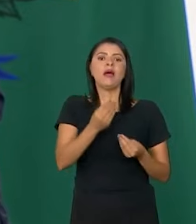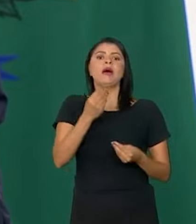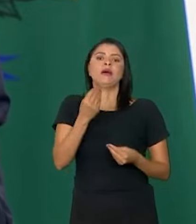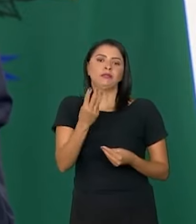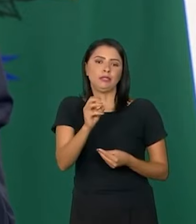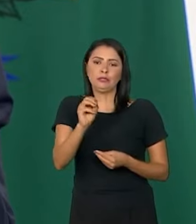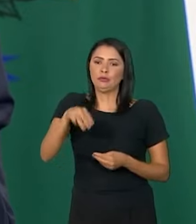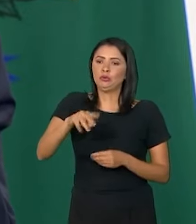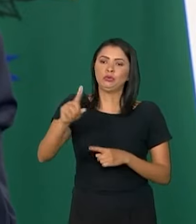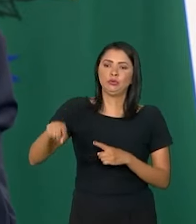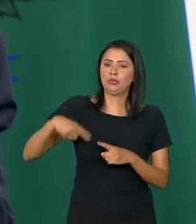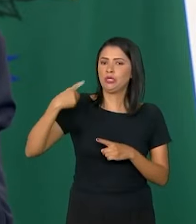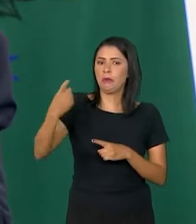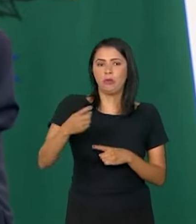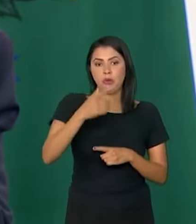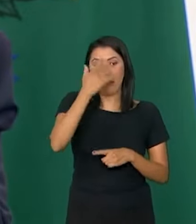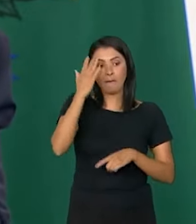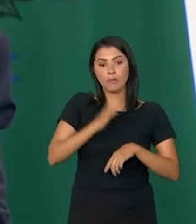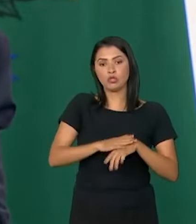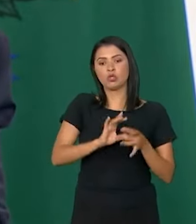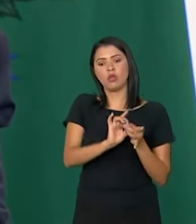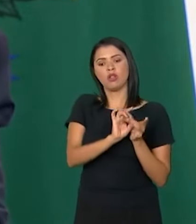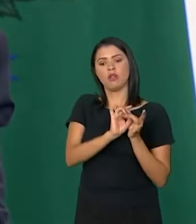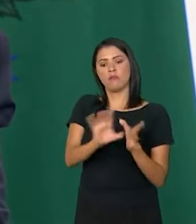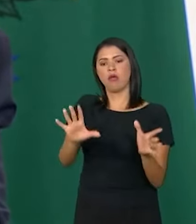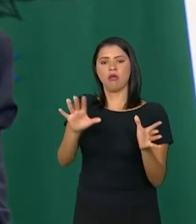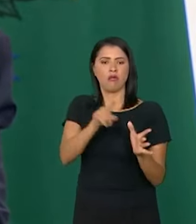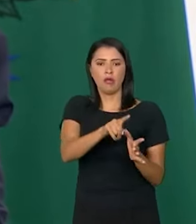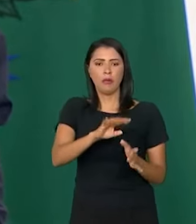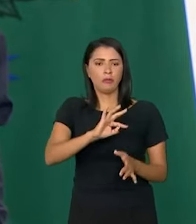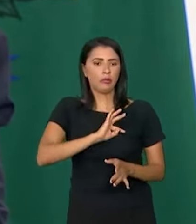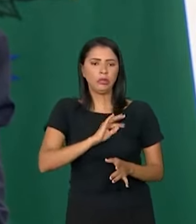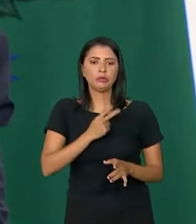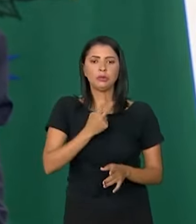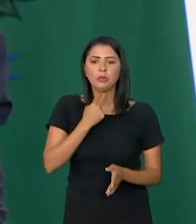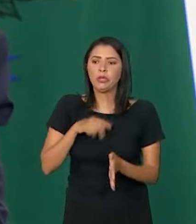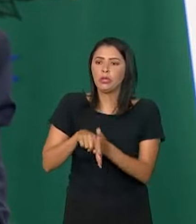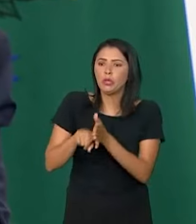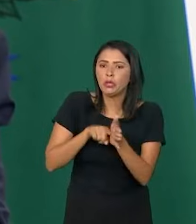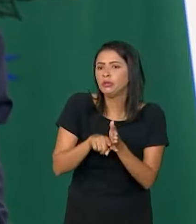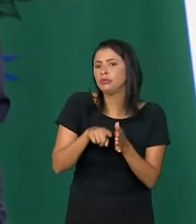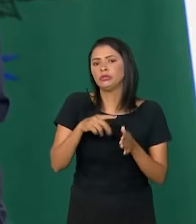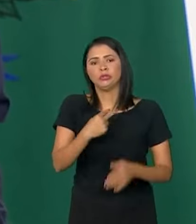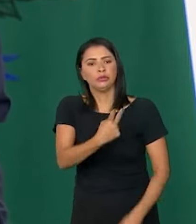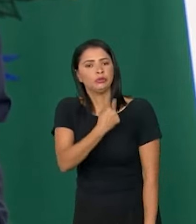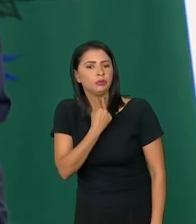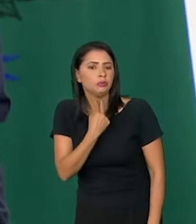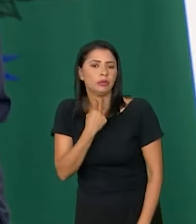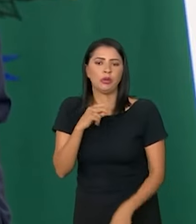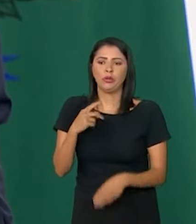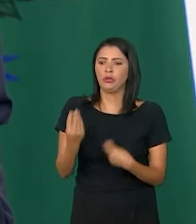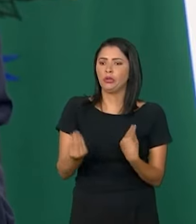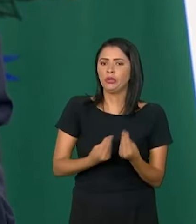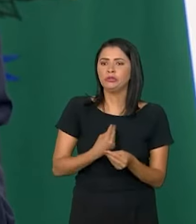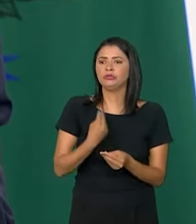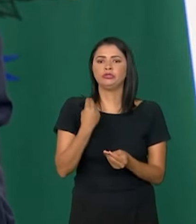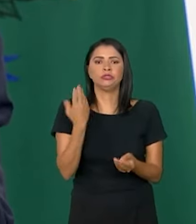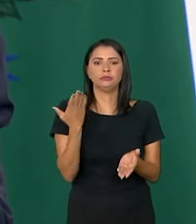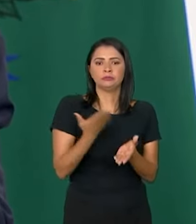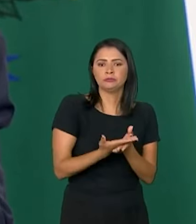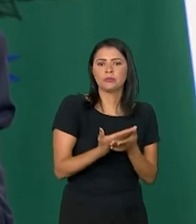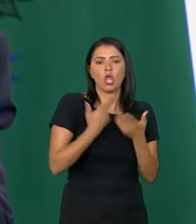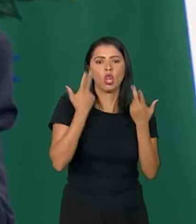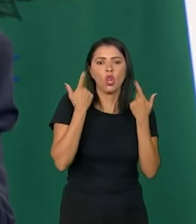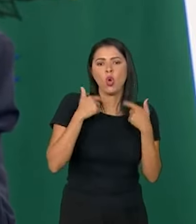depois alguém libera esse cidadão e a polícia não pode nem investigar nem fazer sabe o o inquérito